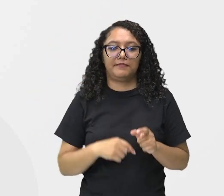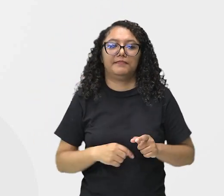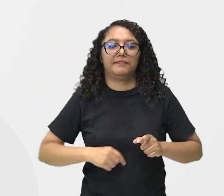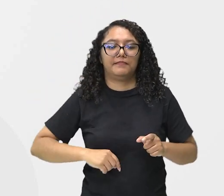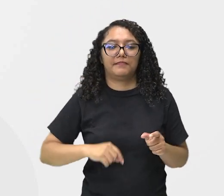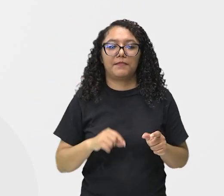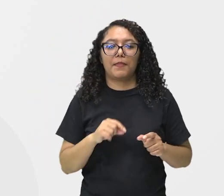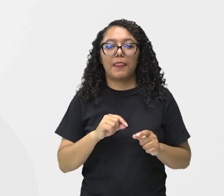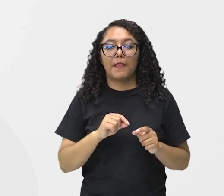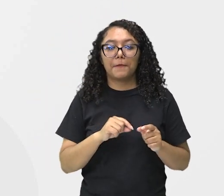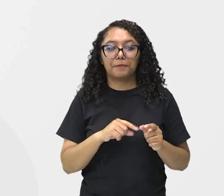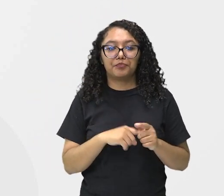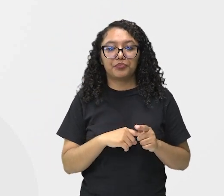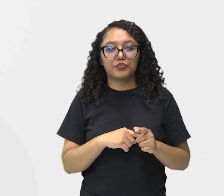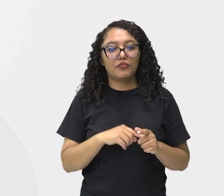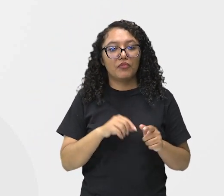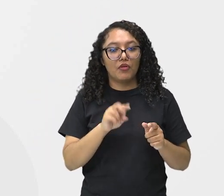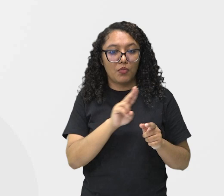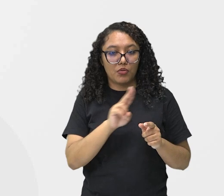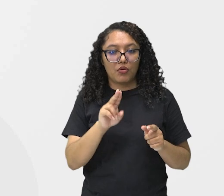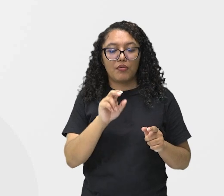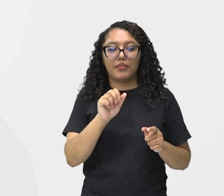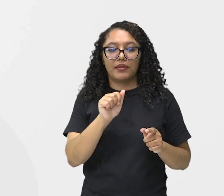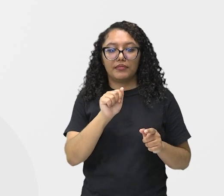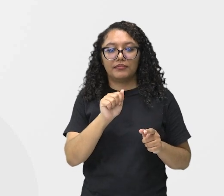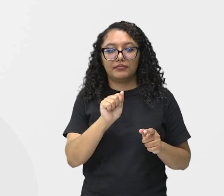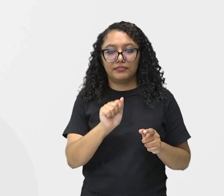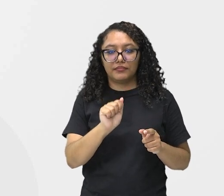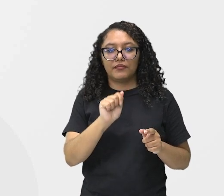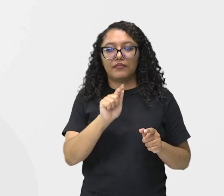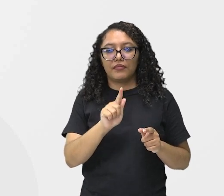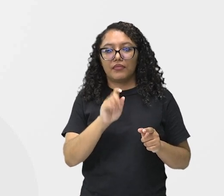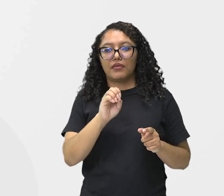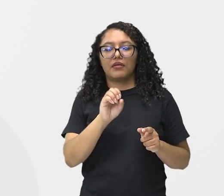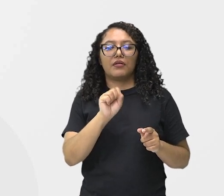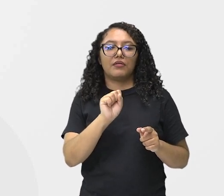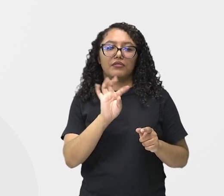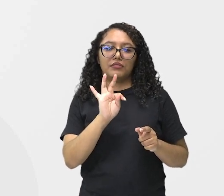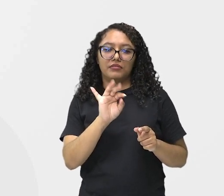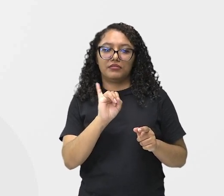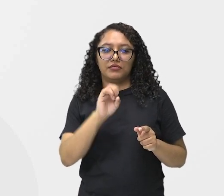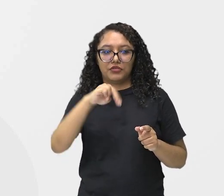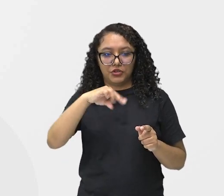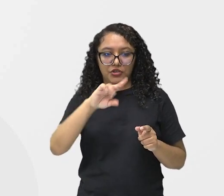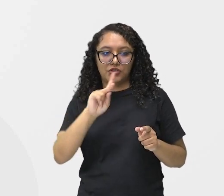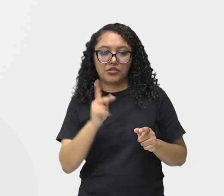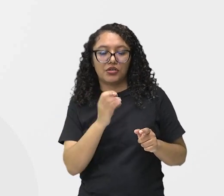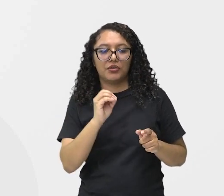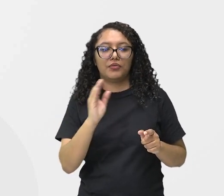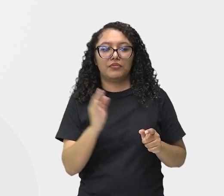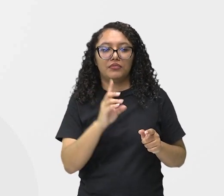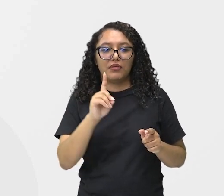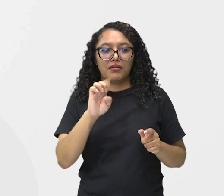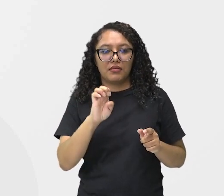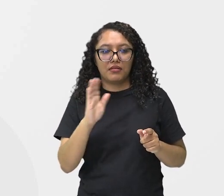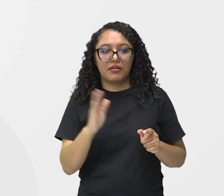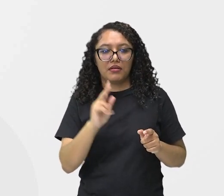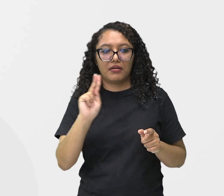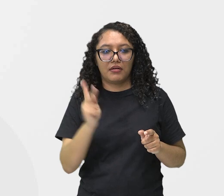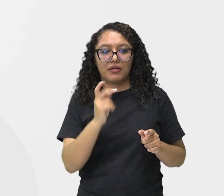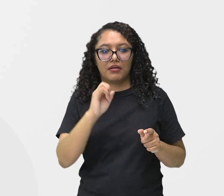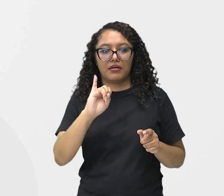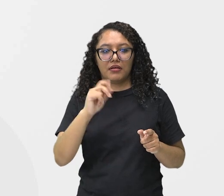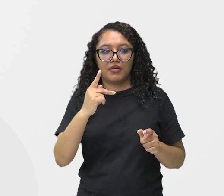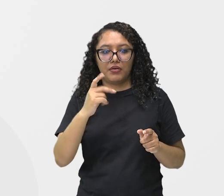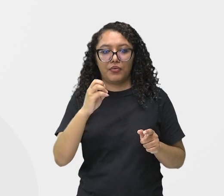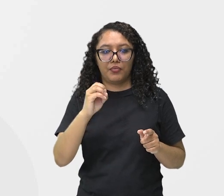E o nome dele era Agostinho, foi chamado de Agostinho de Hipona porque ele foi bispo da